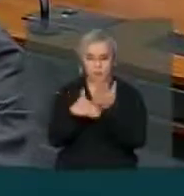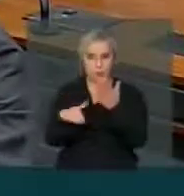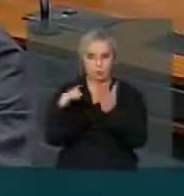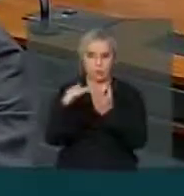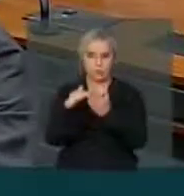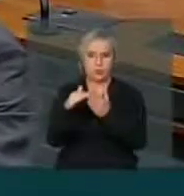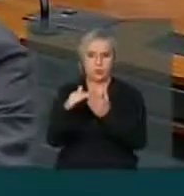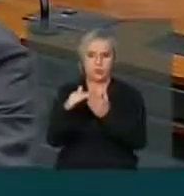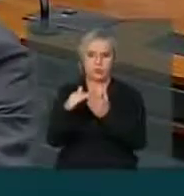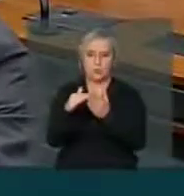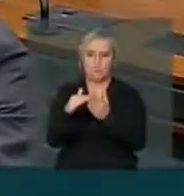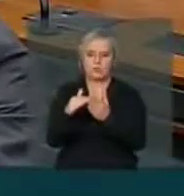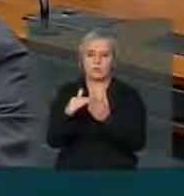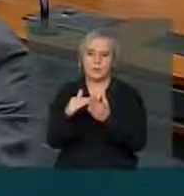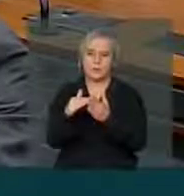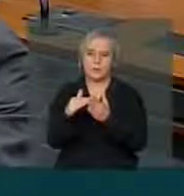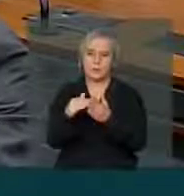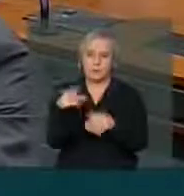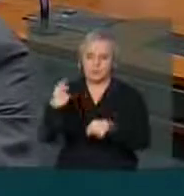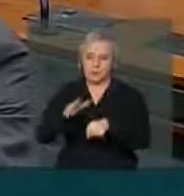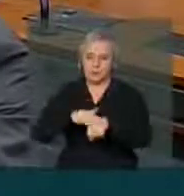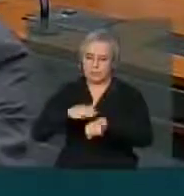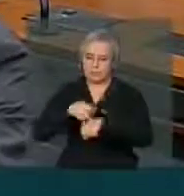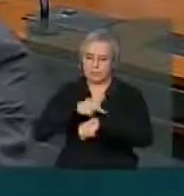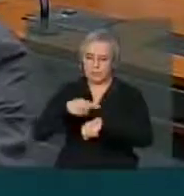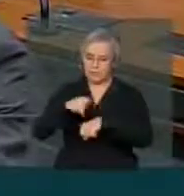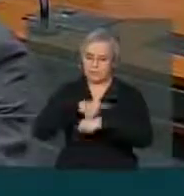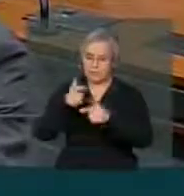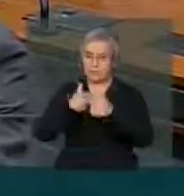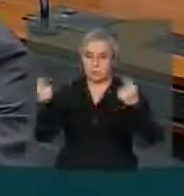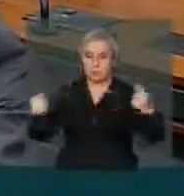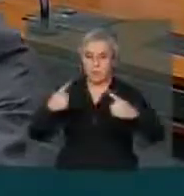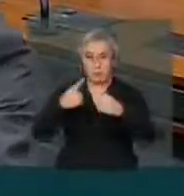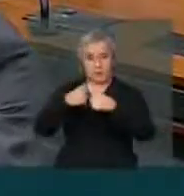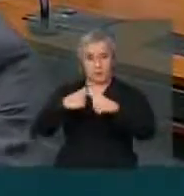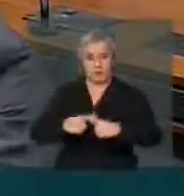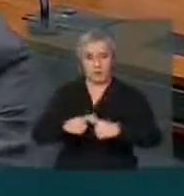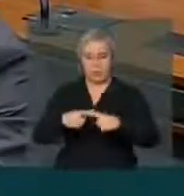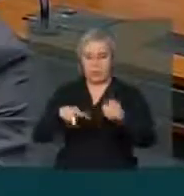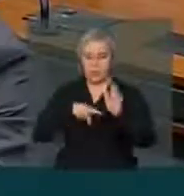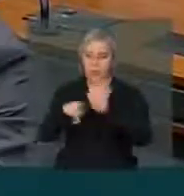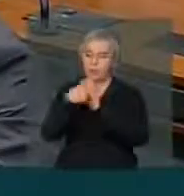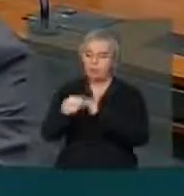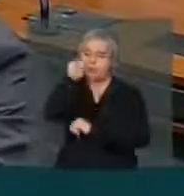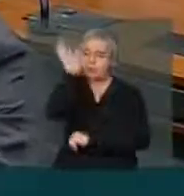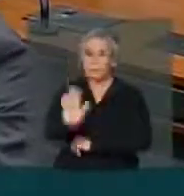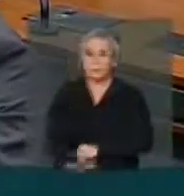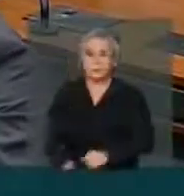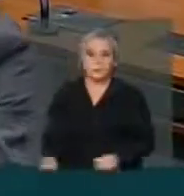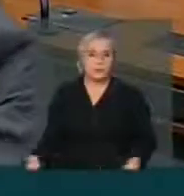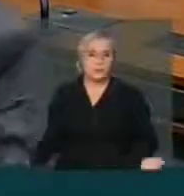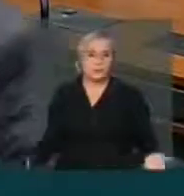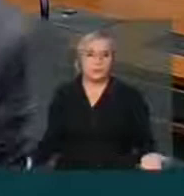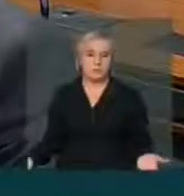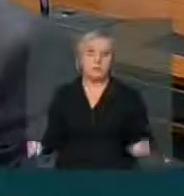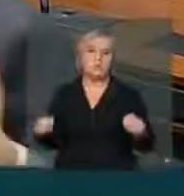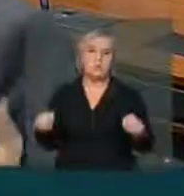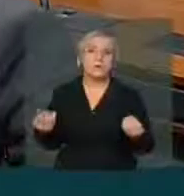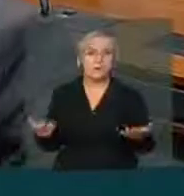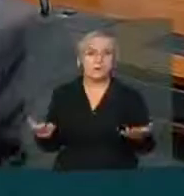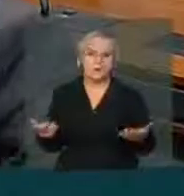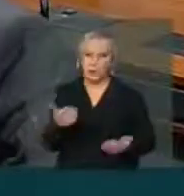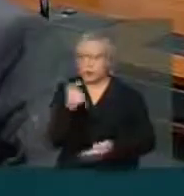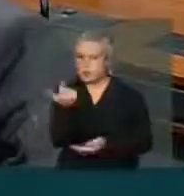segundo o Sr. João Batista, nesse país onde nós temos a maior concorrência, vem do Brasil. Então, a gente não pode dizer que não